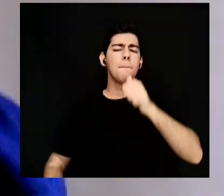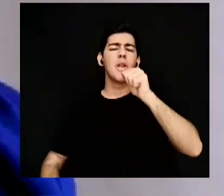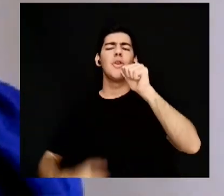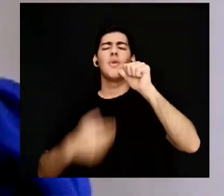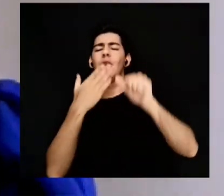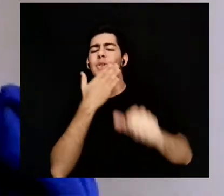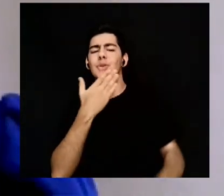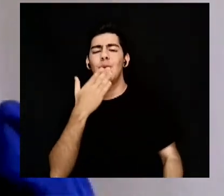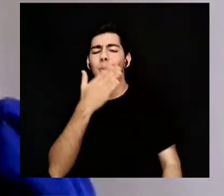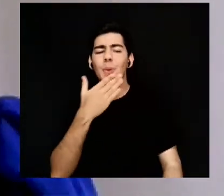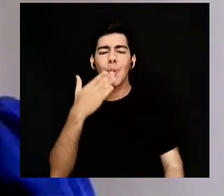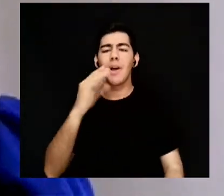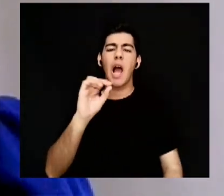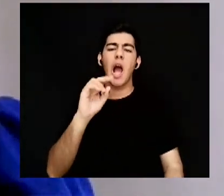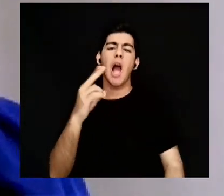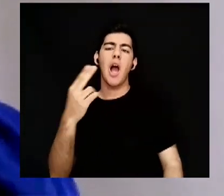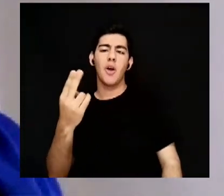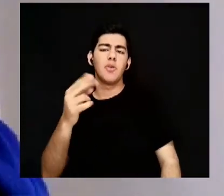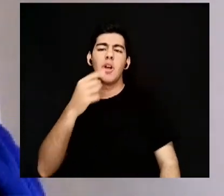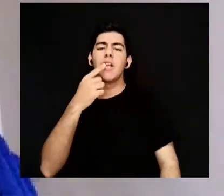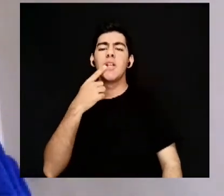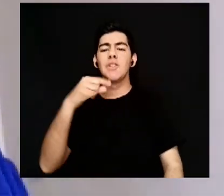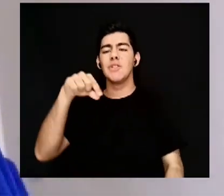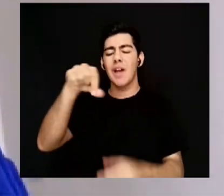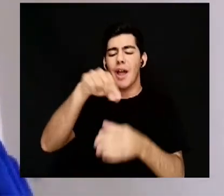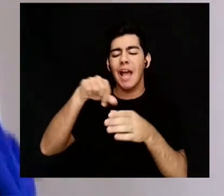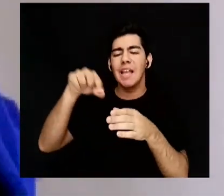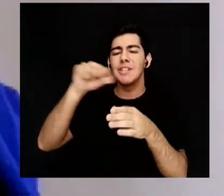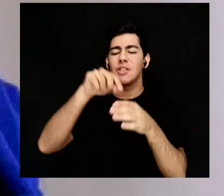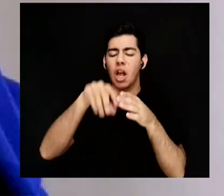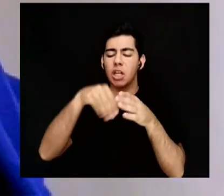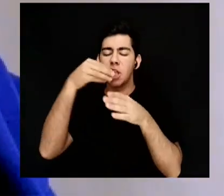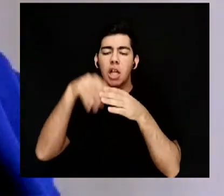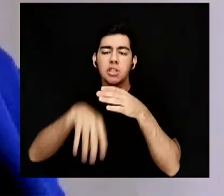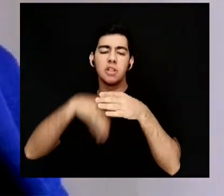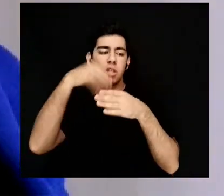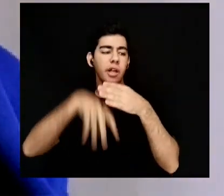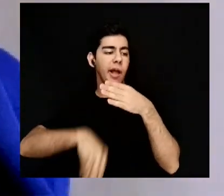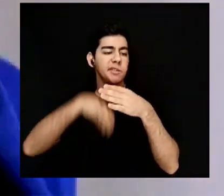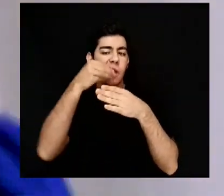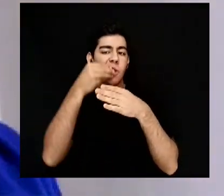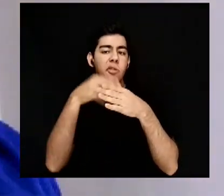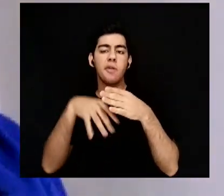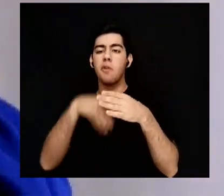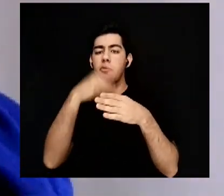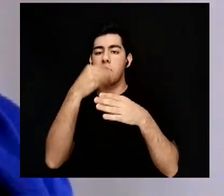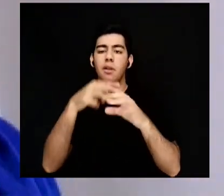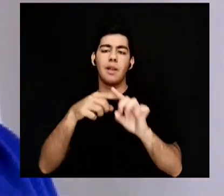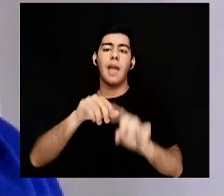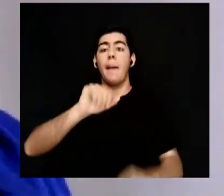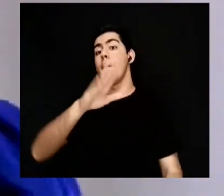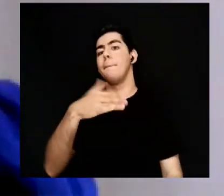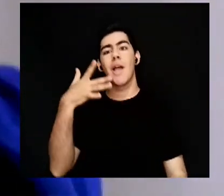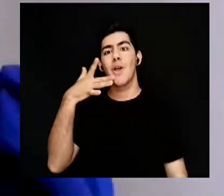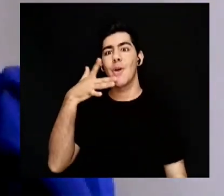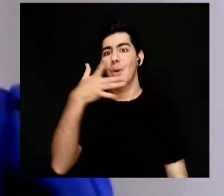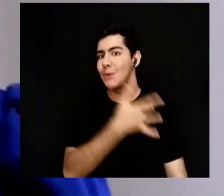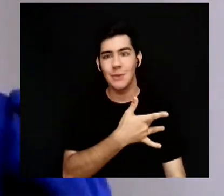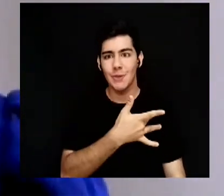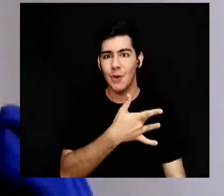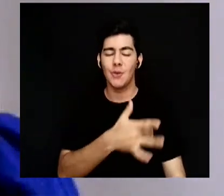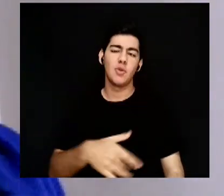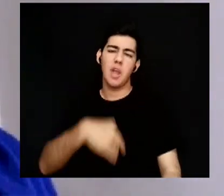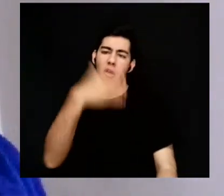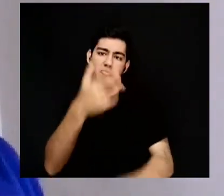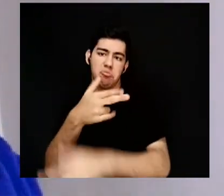muito mais palatáveis, né, inclusive, né, eles são muito mais gostosos, né, do que uma fruta, um legume, uma verdura, convenhamos, né, sim,